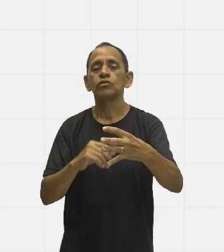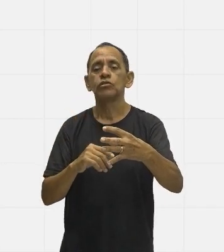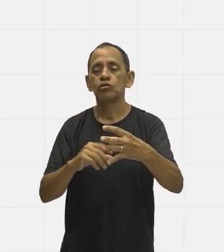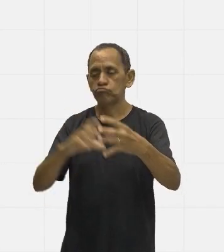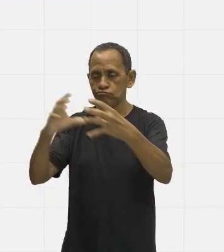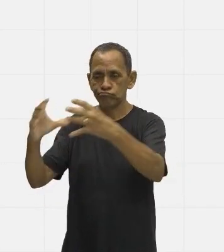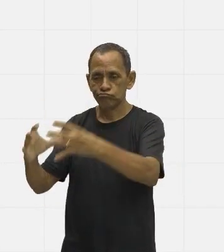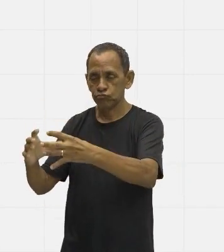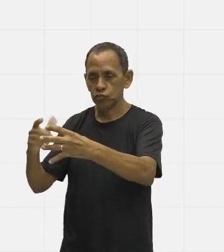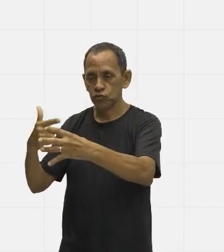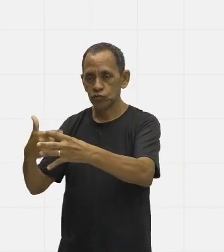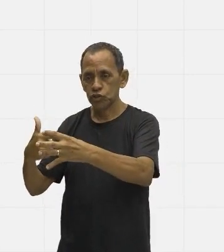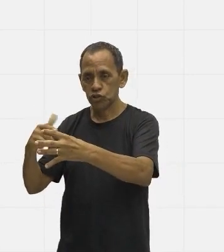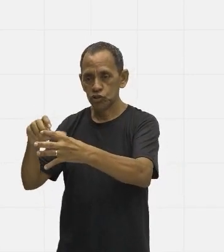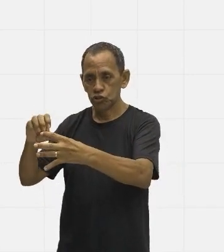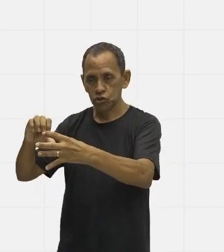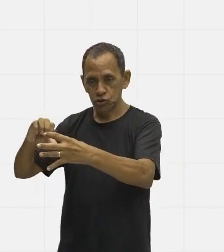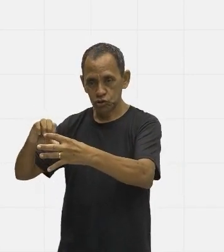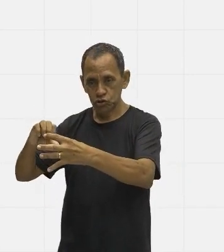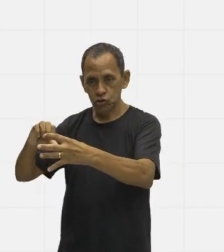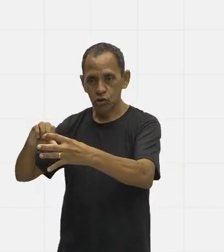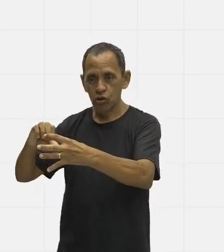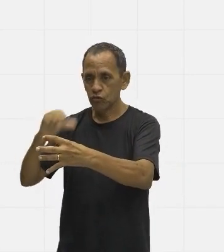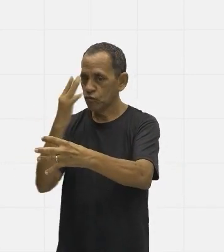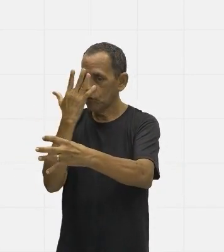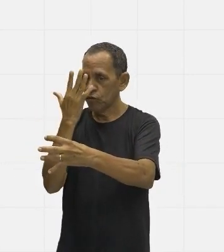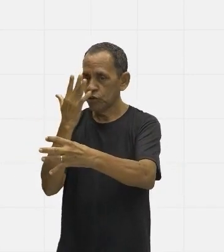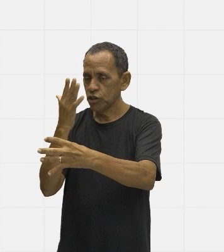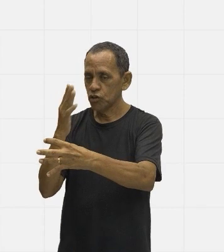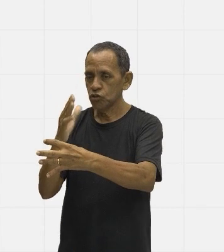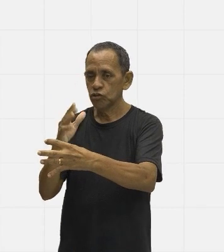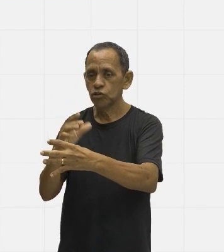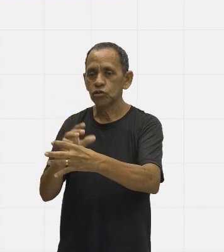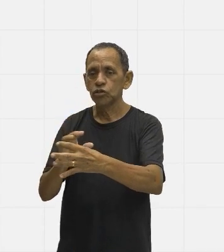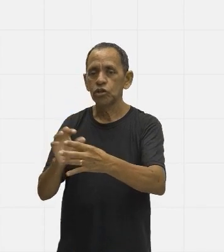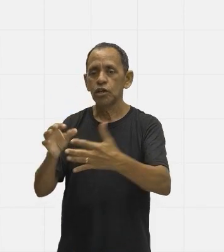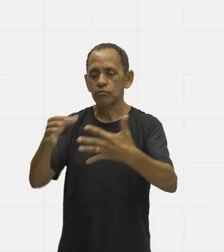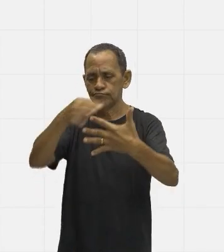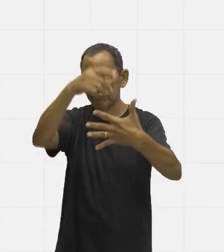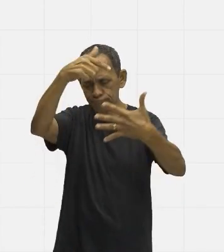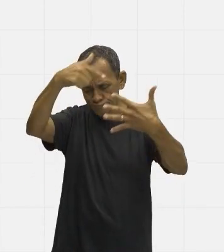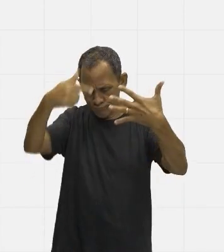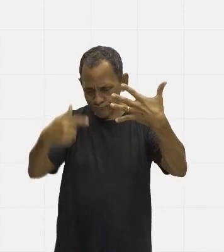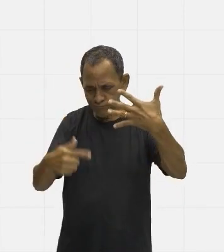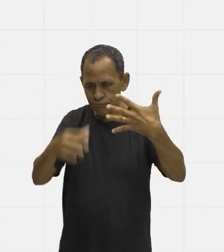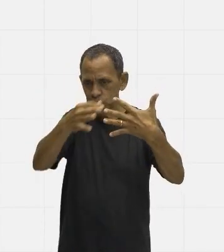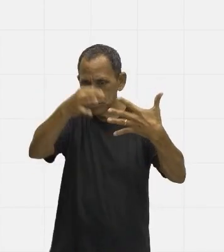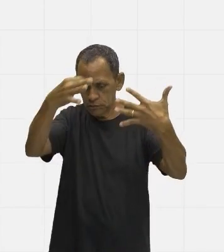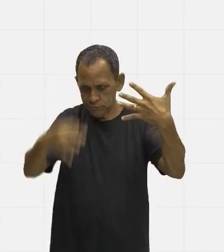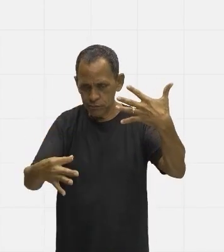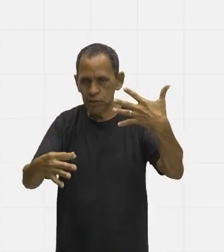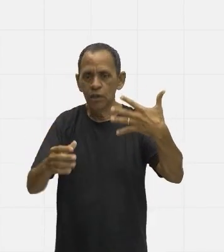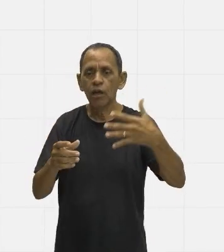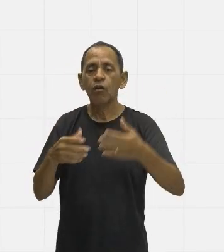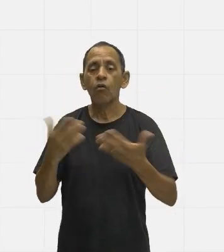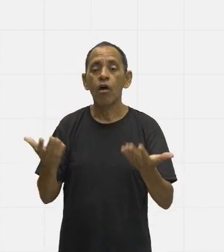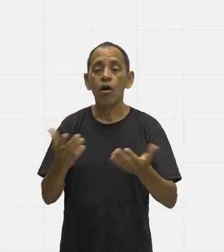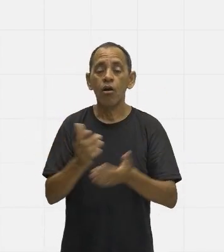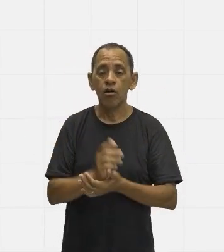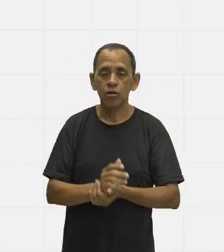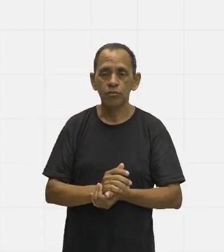dia 29/2 e a correção vai acontecer no dia 1º/3 do bloco 1, do bloco 2 no